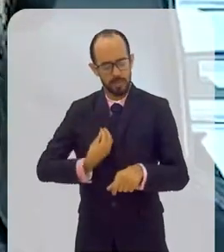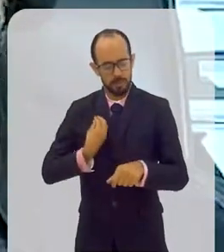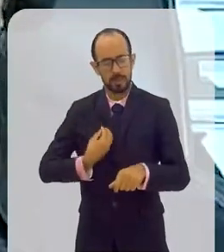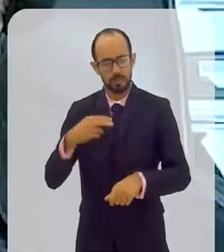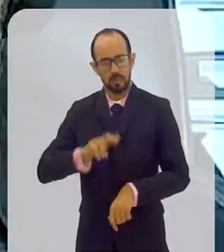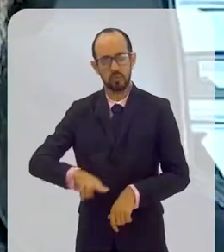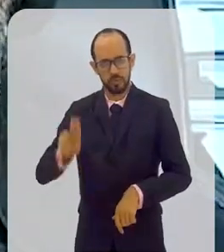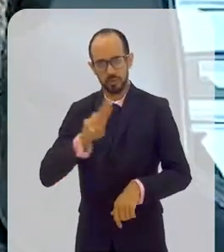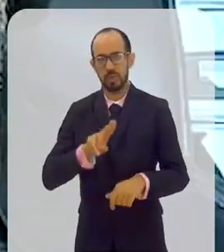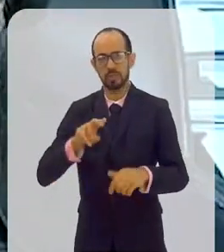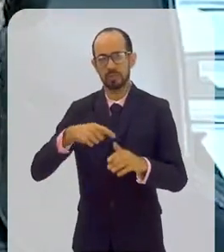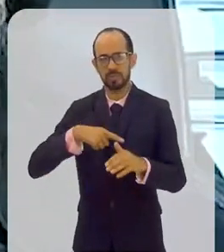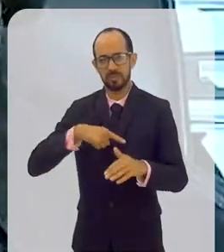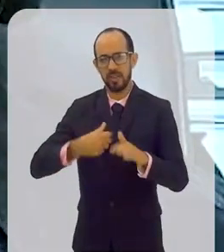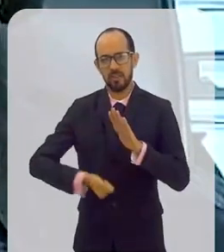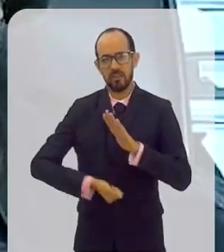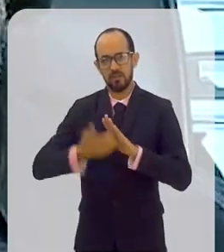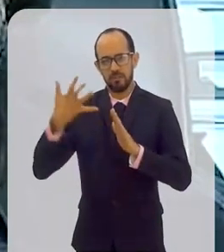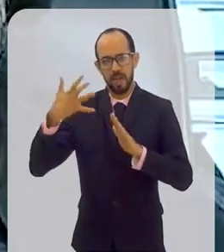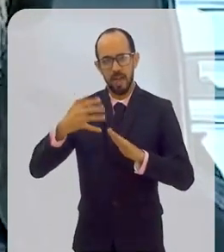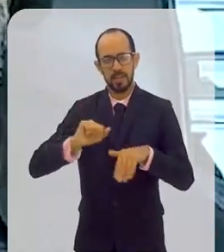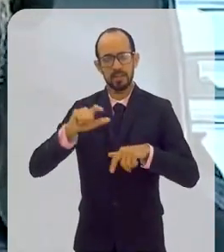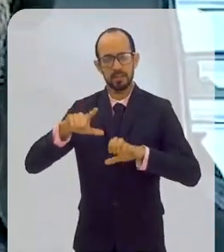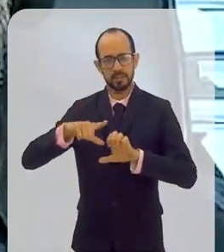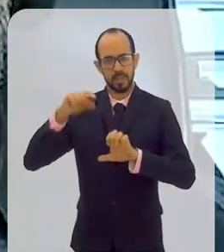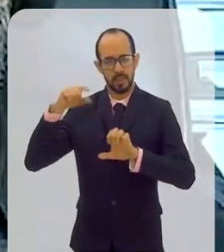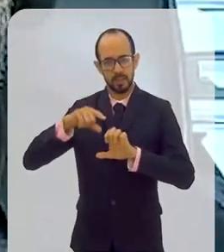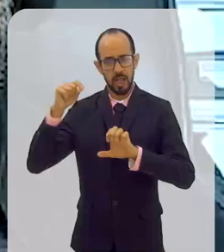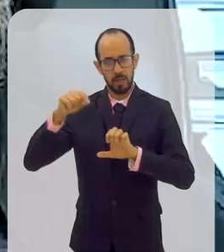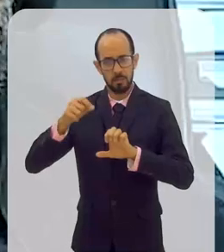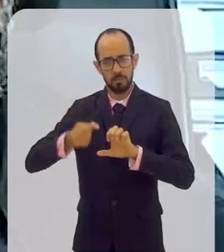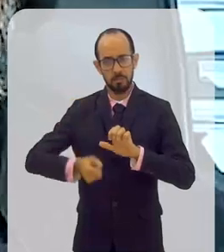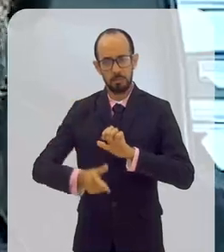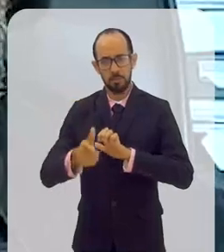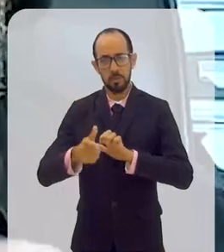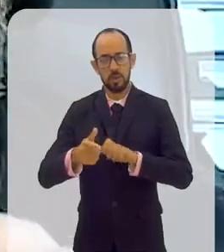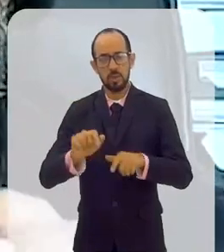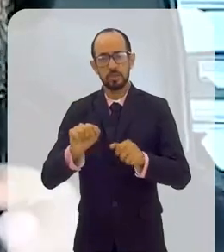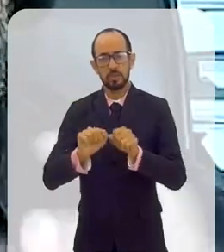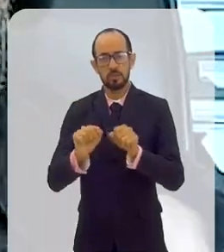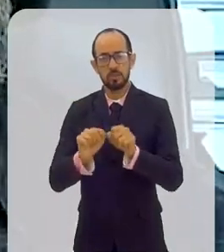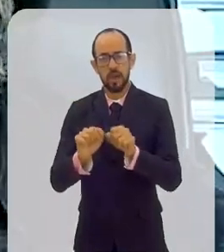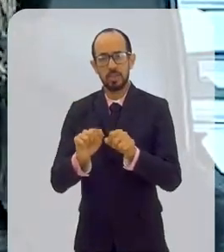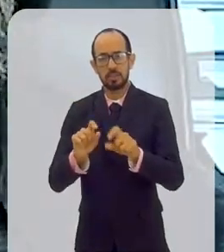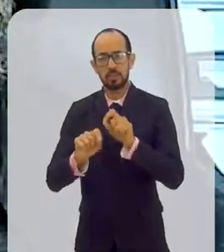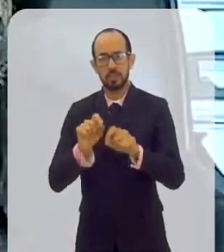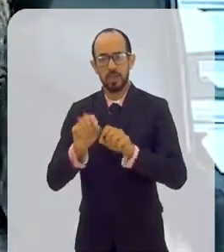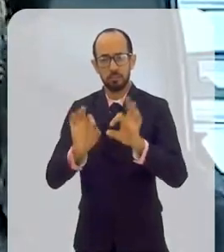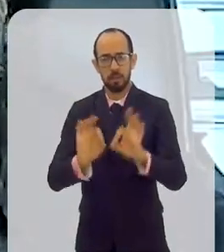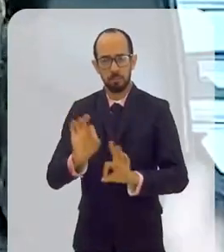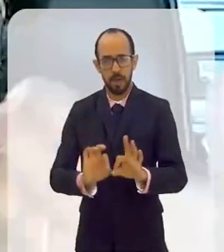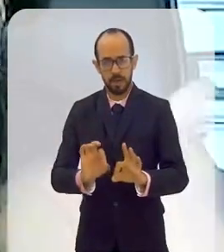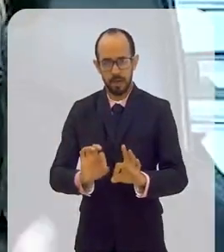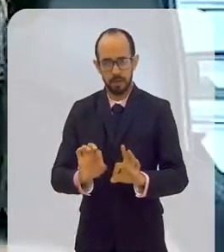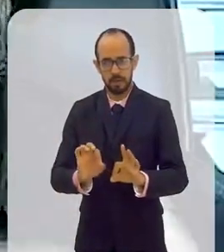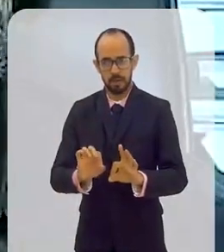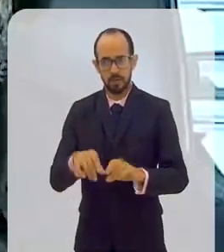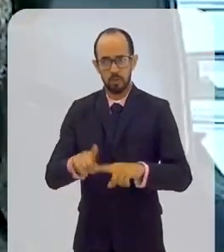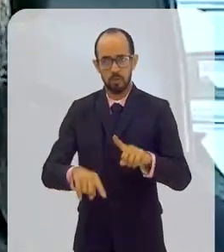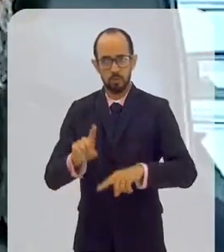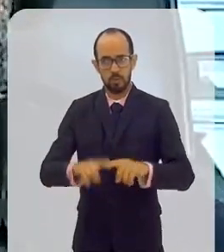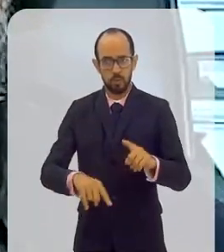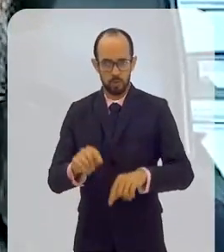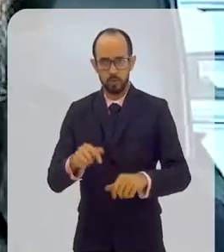universidade. Então, tem várias startups que são produzidas, ou seja, que são prepará-las a partir de produtos